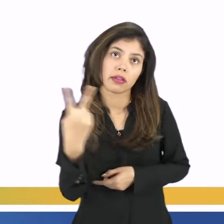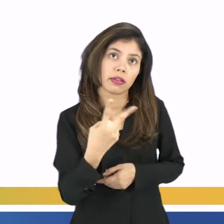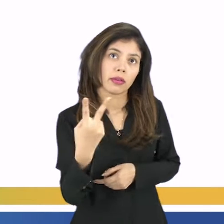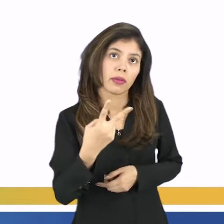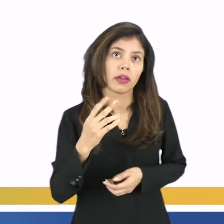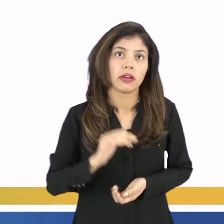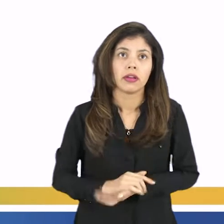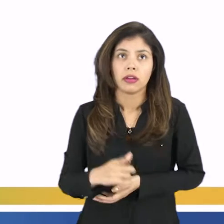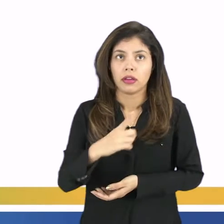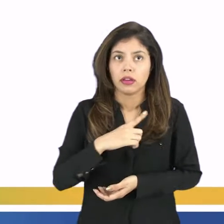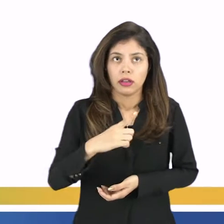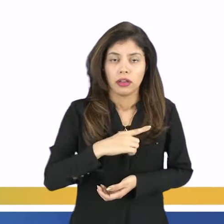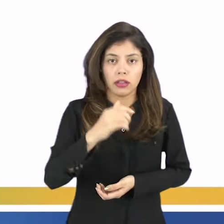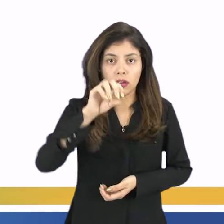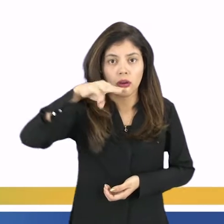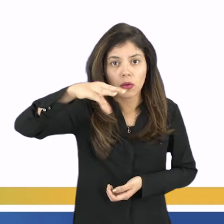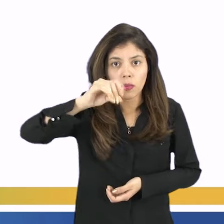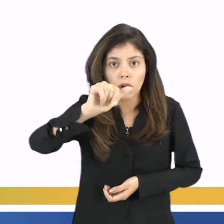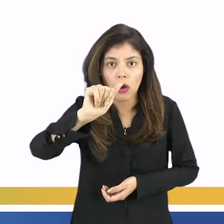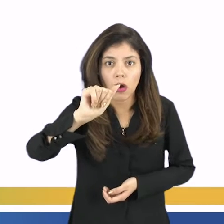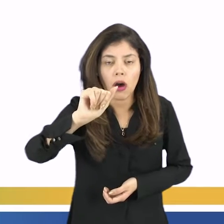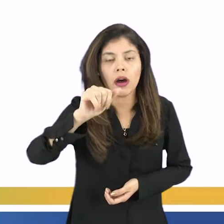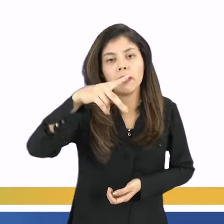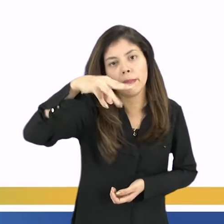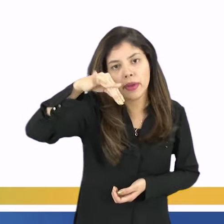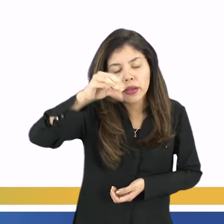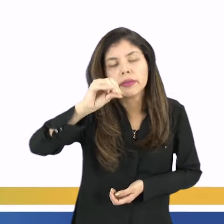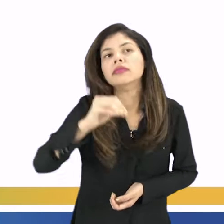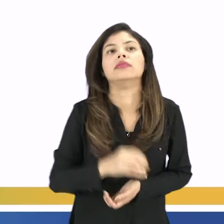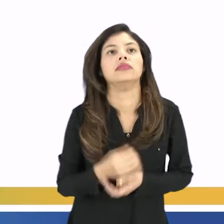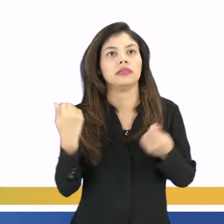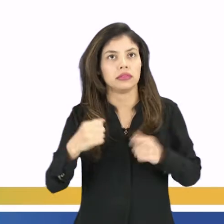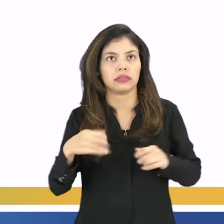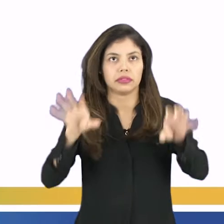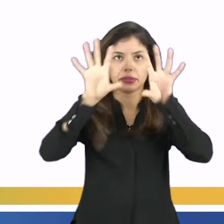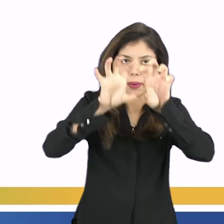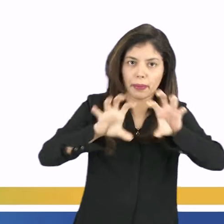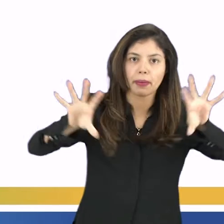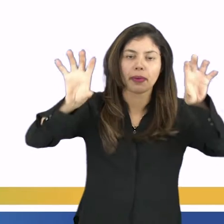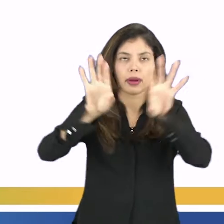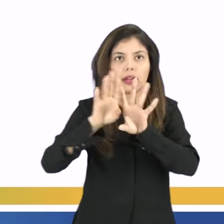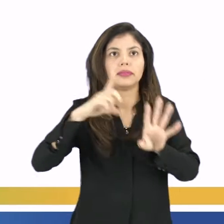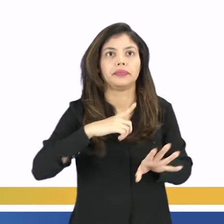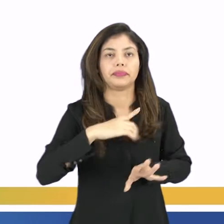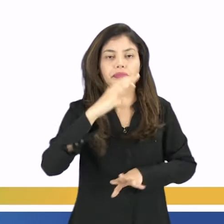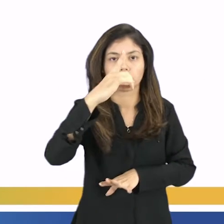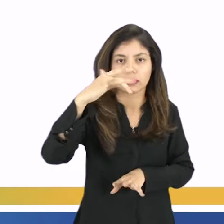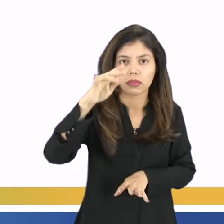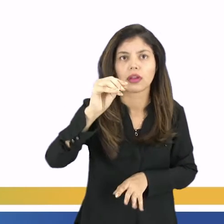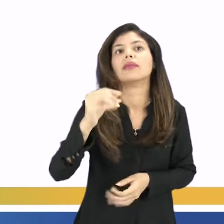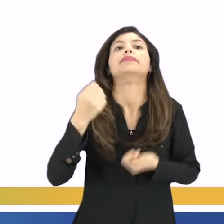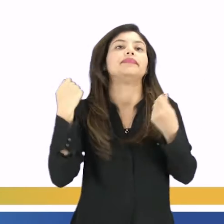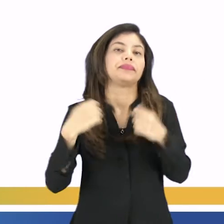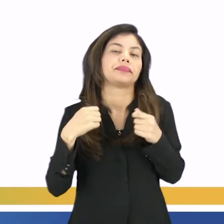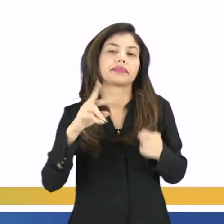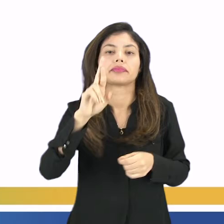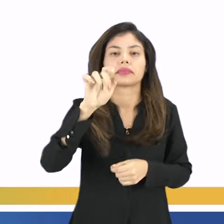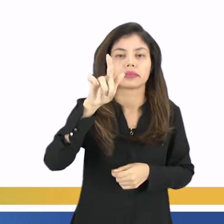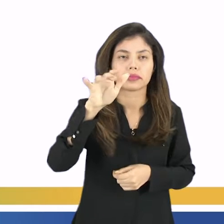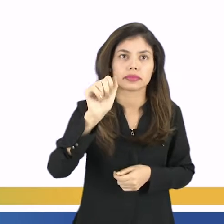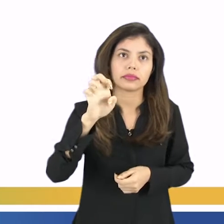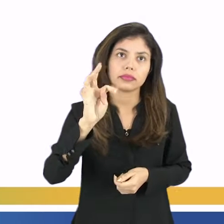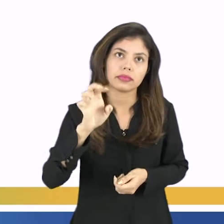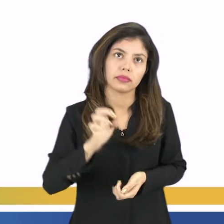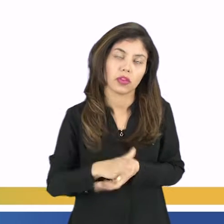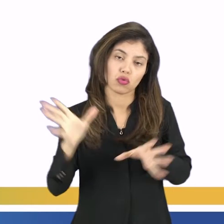segunda equação eu também tenho meio mol de gás oxigênio. Porém, esse meio mol de gás oxigênio está no reagente. Quando isso